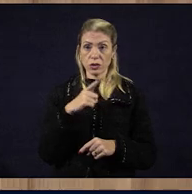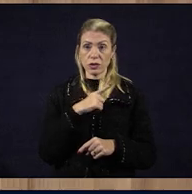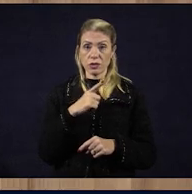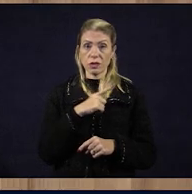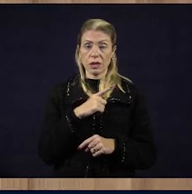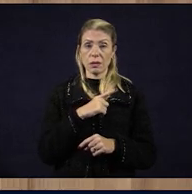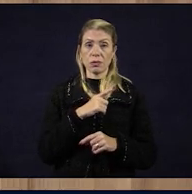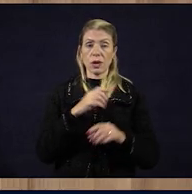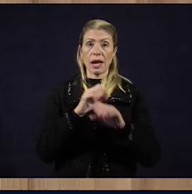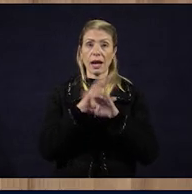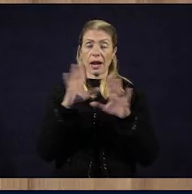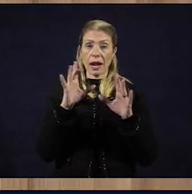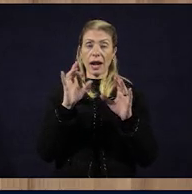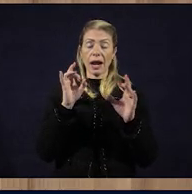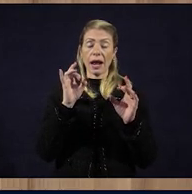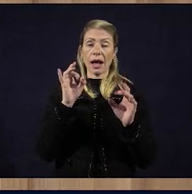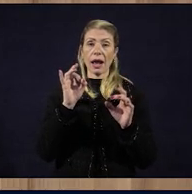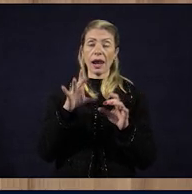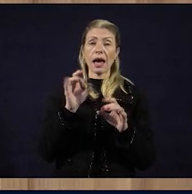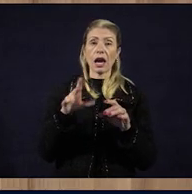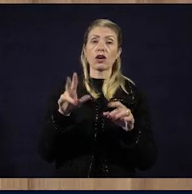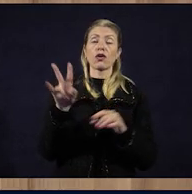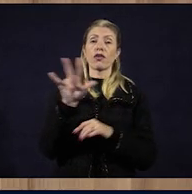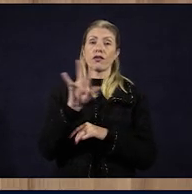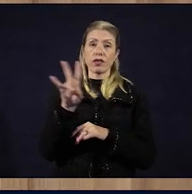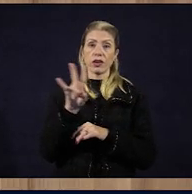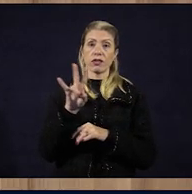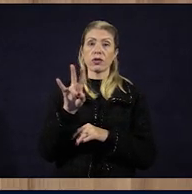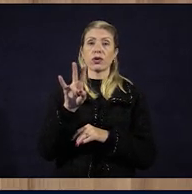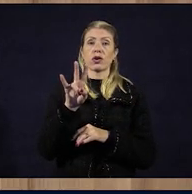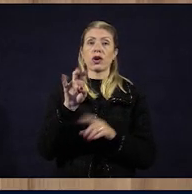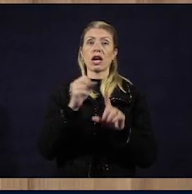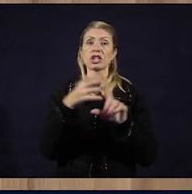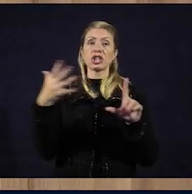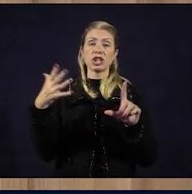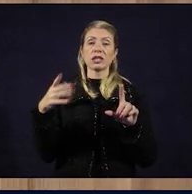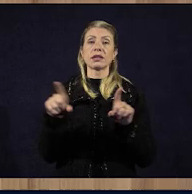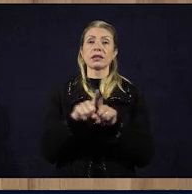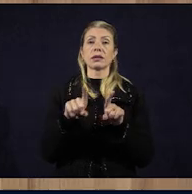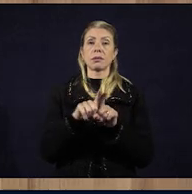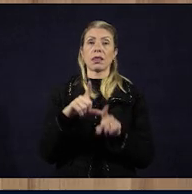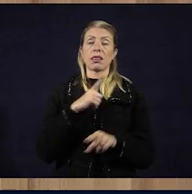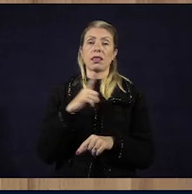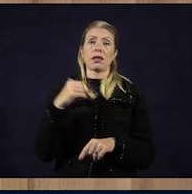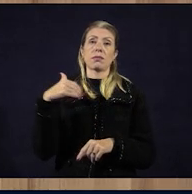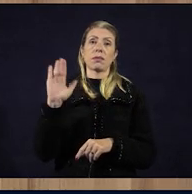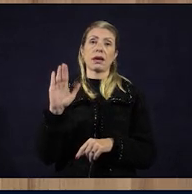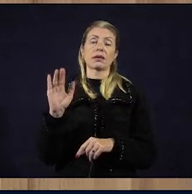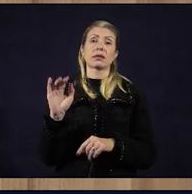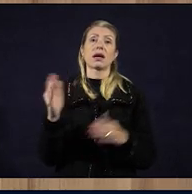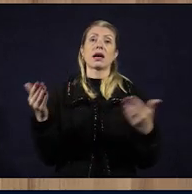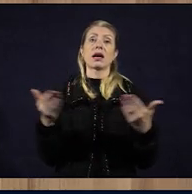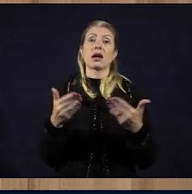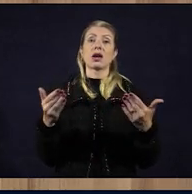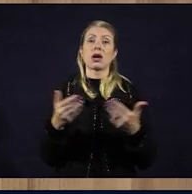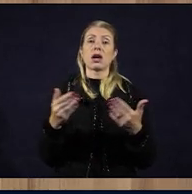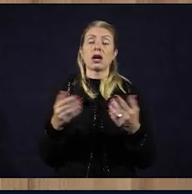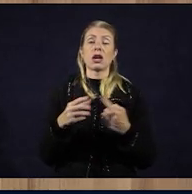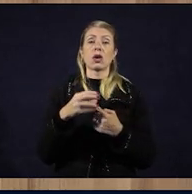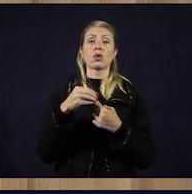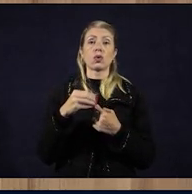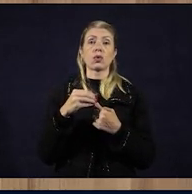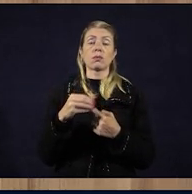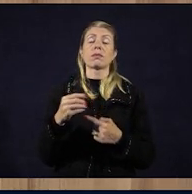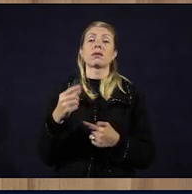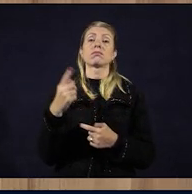vive aqui nós temos as operadoras regionais Então se tem uma operadora Regional que ganhou São Paulo e ela não tem o